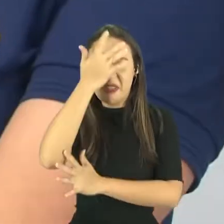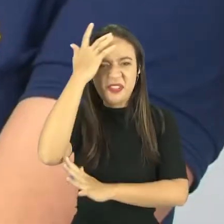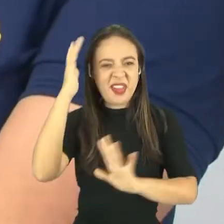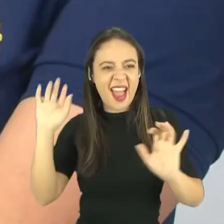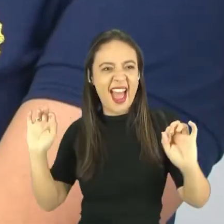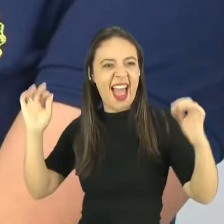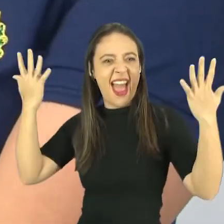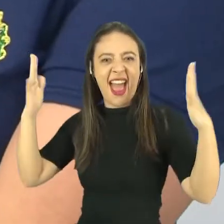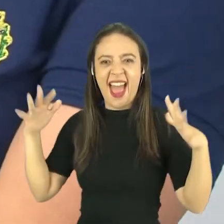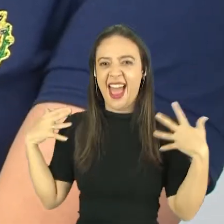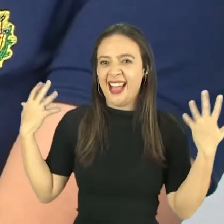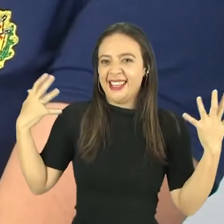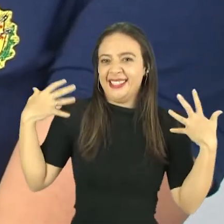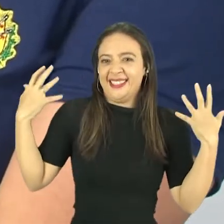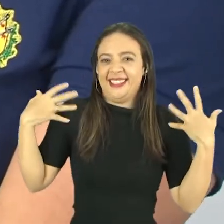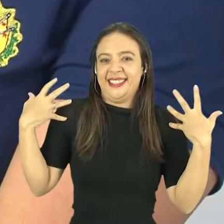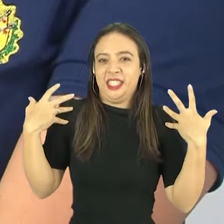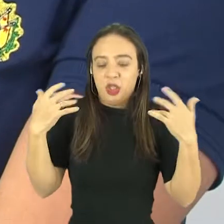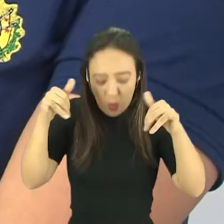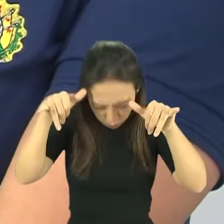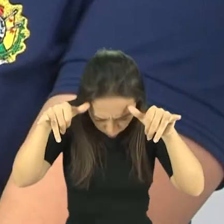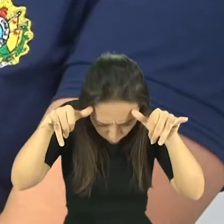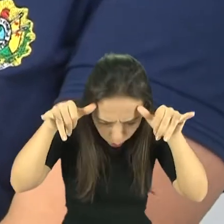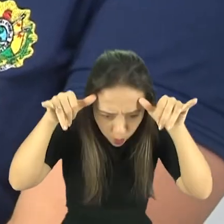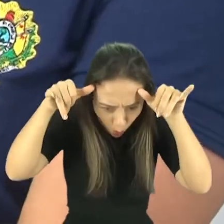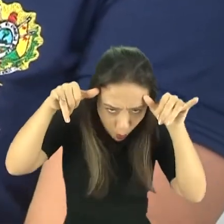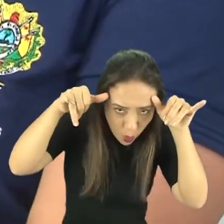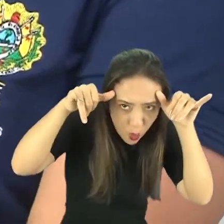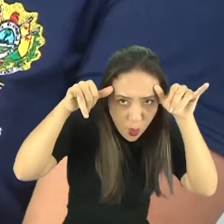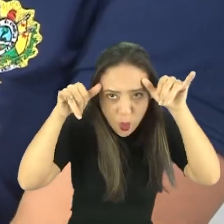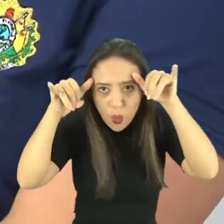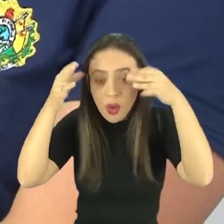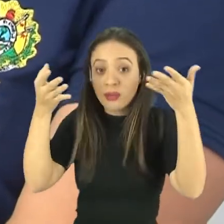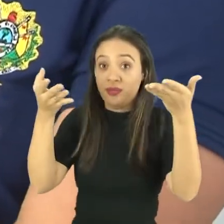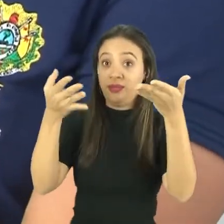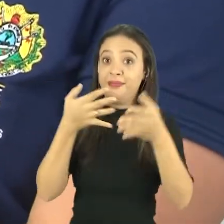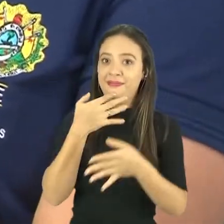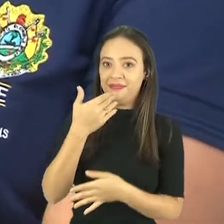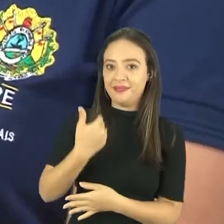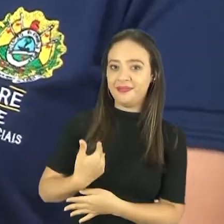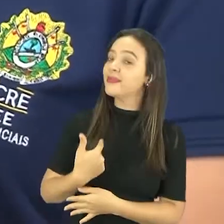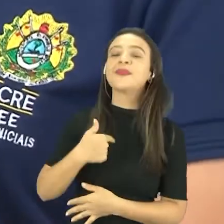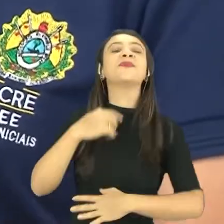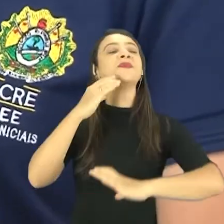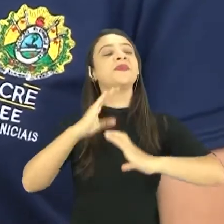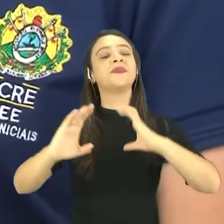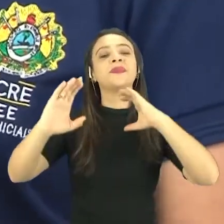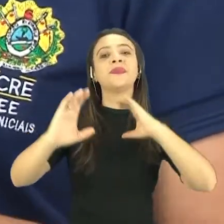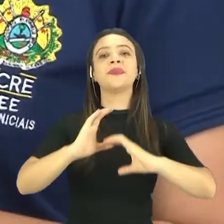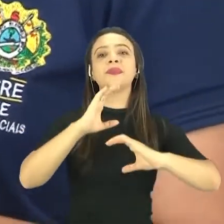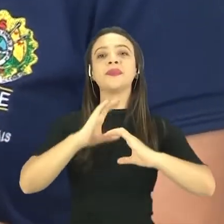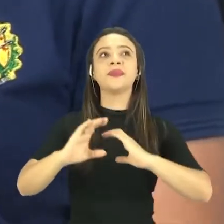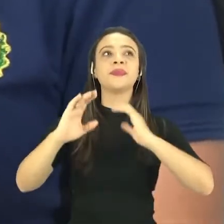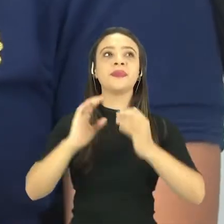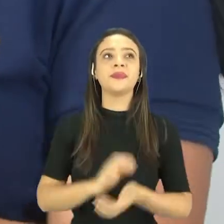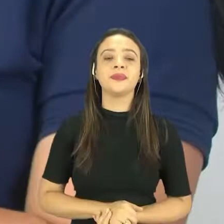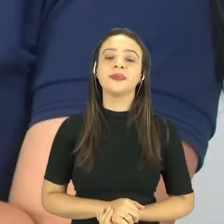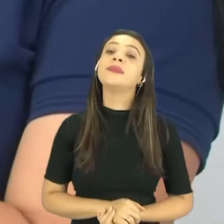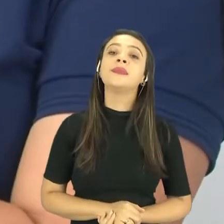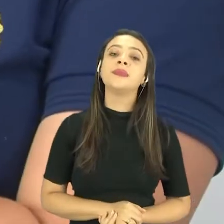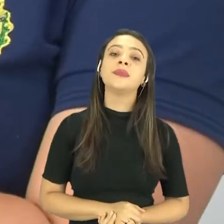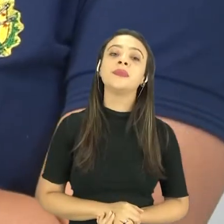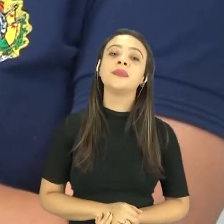anima quando alguém tenta chifrar. Agora que me conhece, uma música vou cantar. Olha a música,